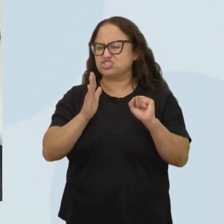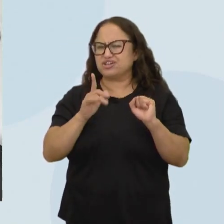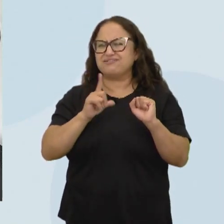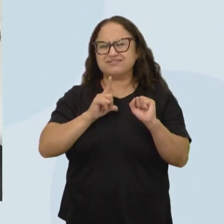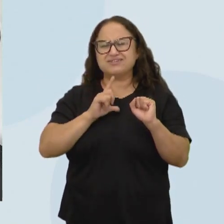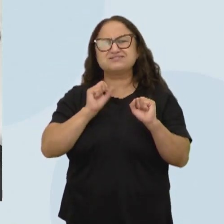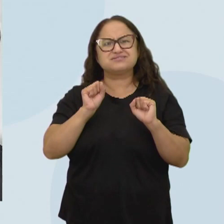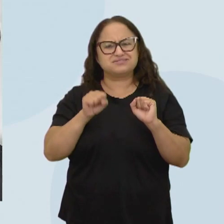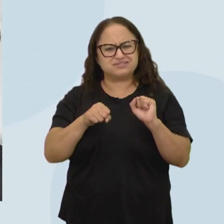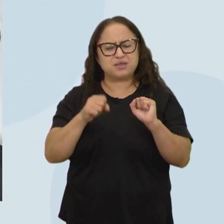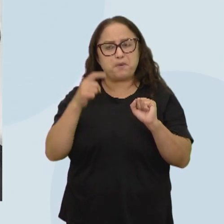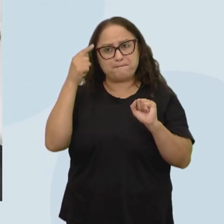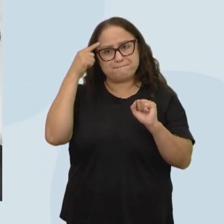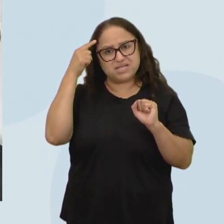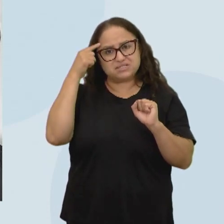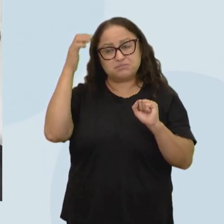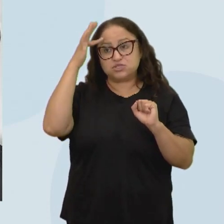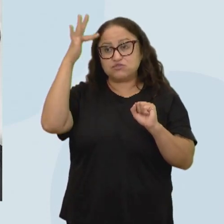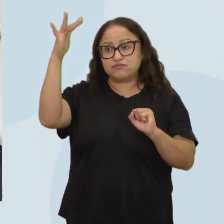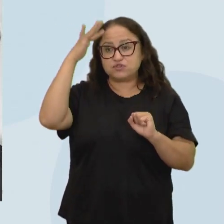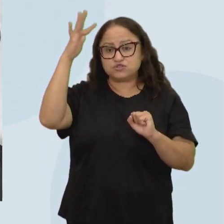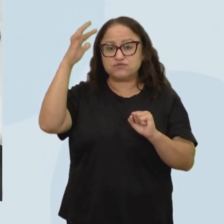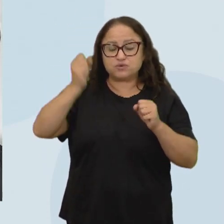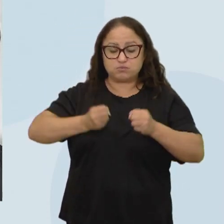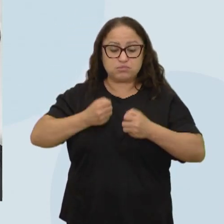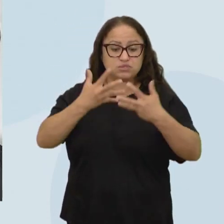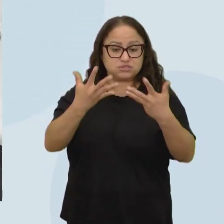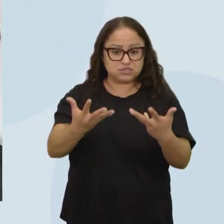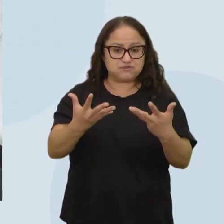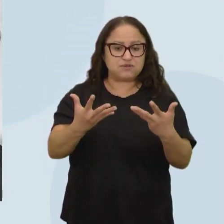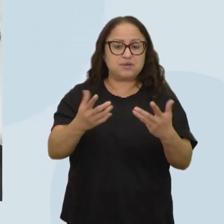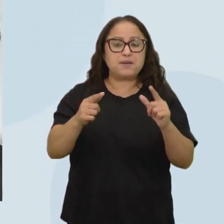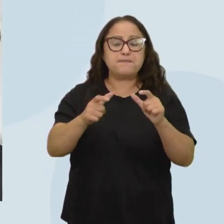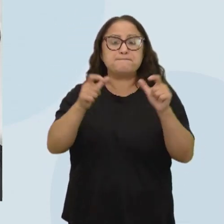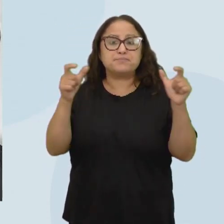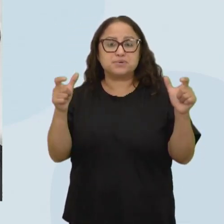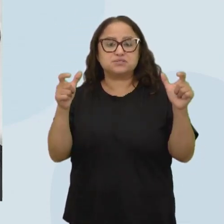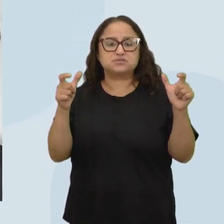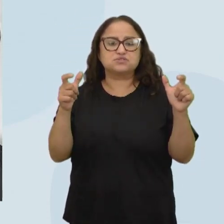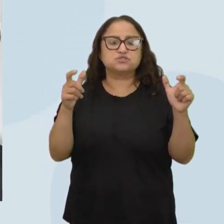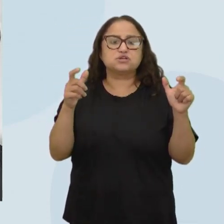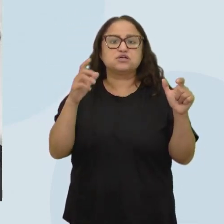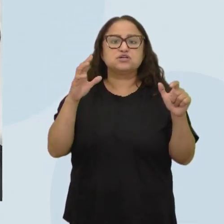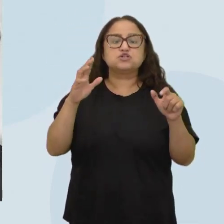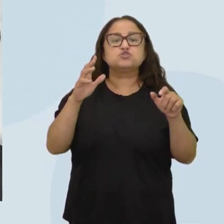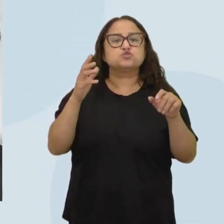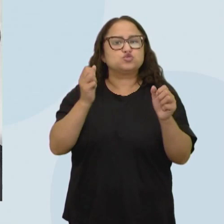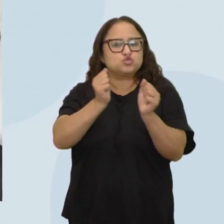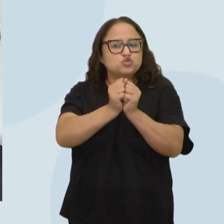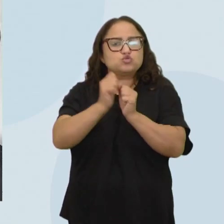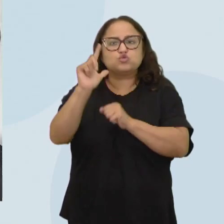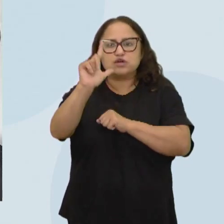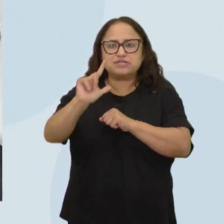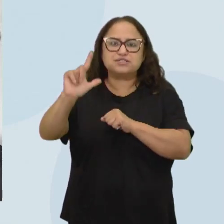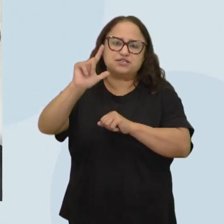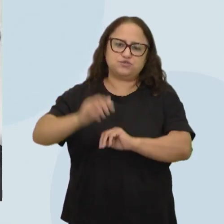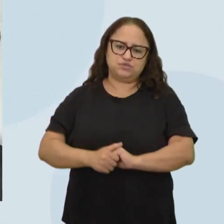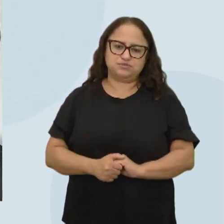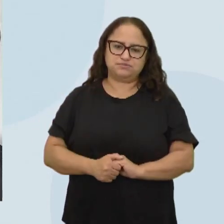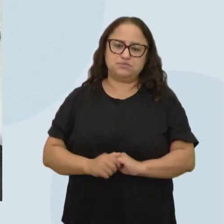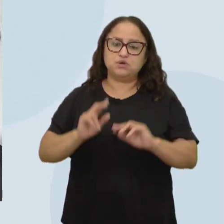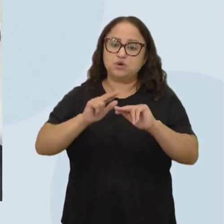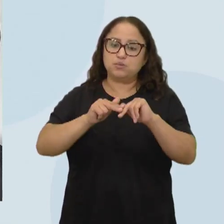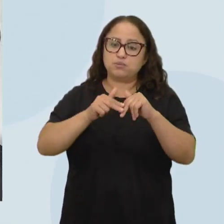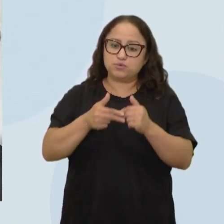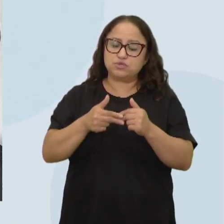um pensamento filosófico que se expressava grandemente, maiormente ou notadamente através da literatura. Por isso